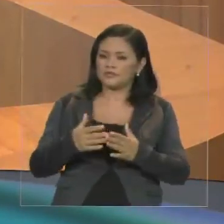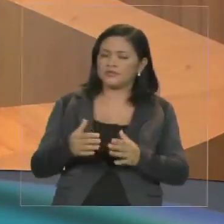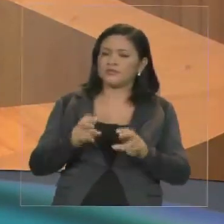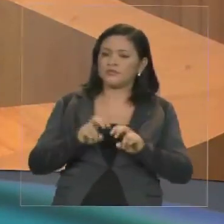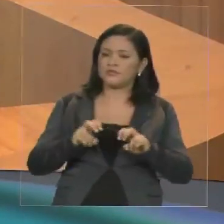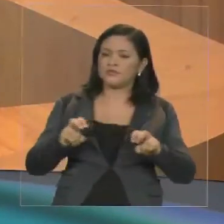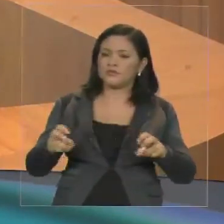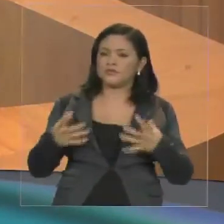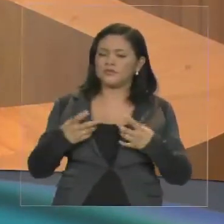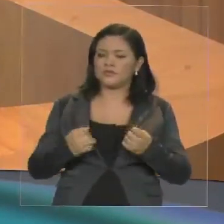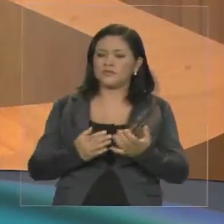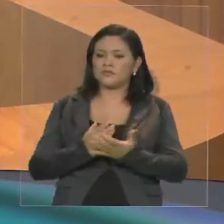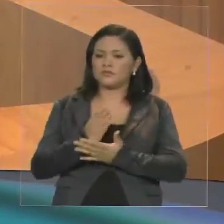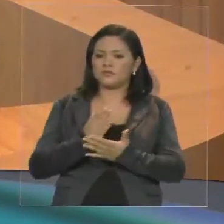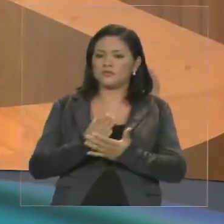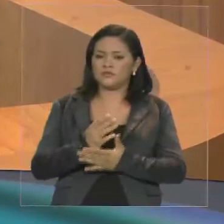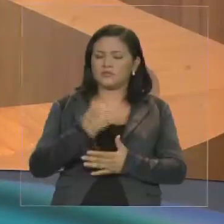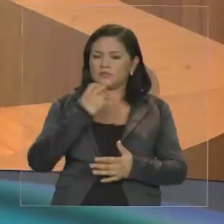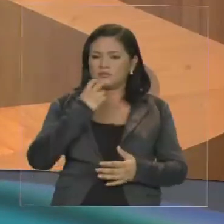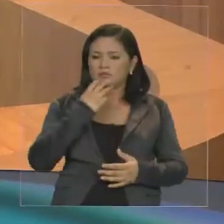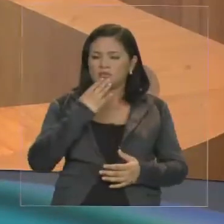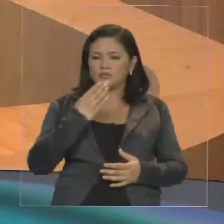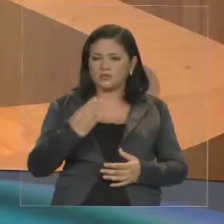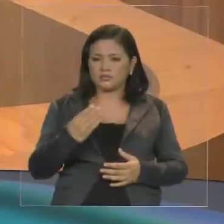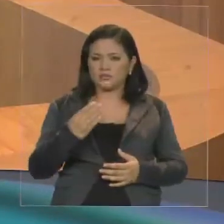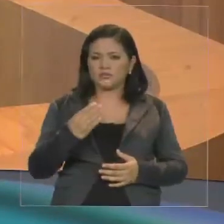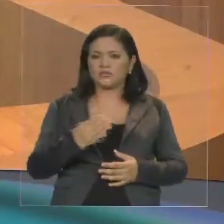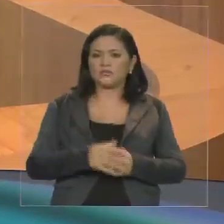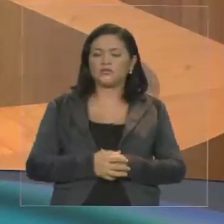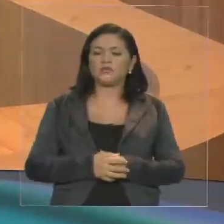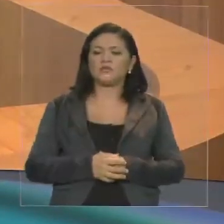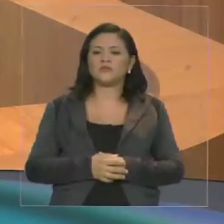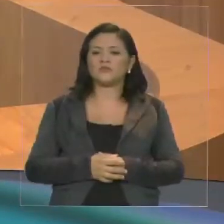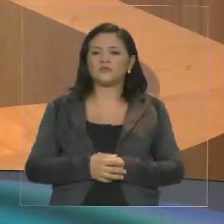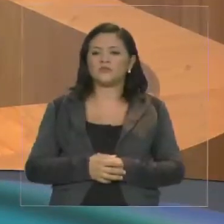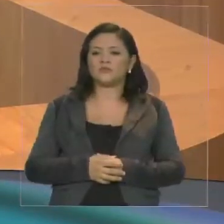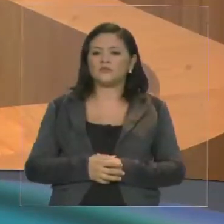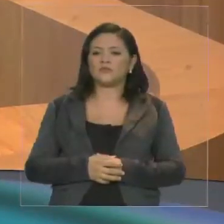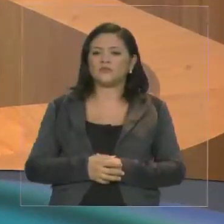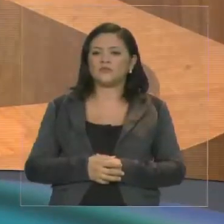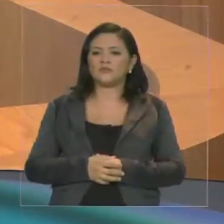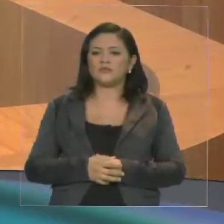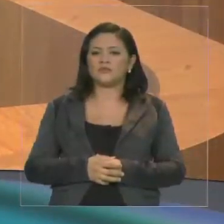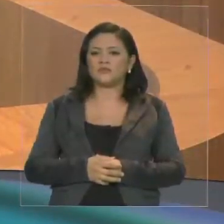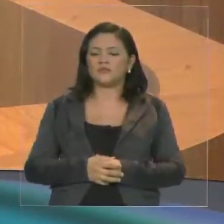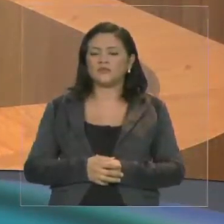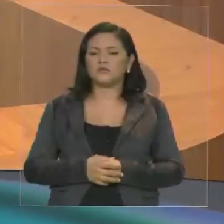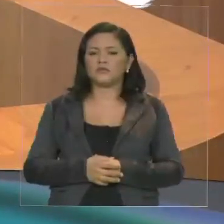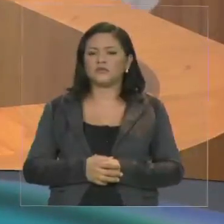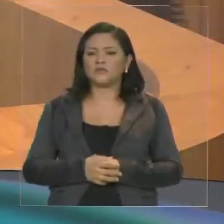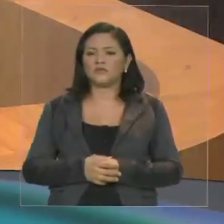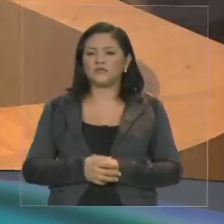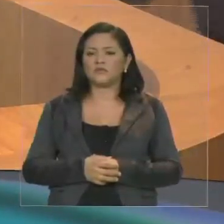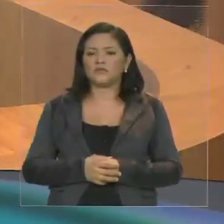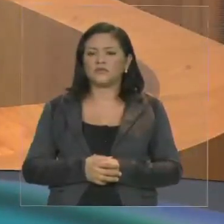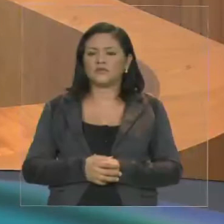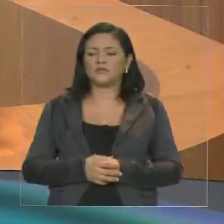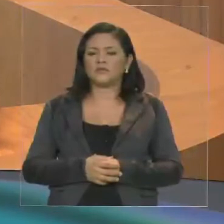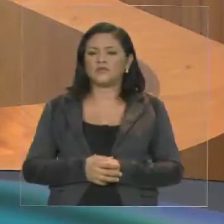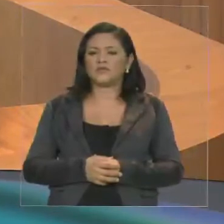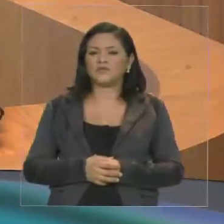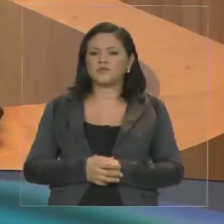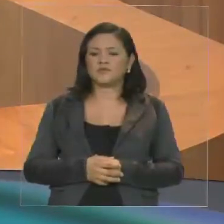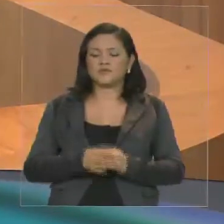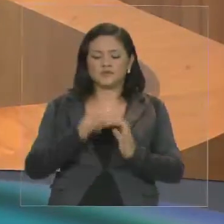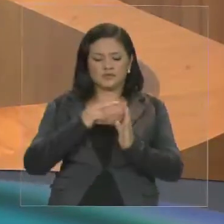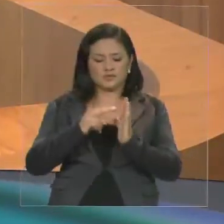desse requerimento, na solicitação, o governo do estado encaminhe a esta casa as 300 escolas que estão